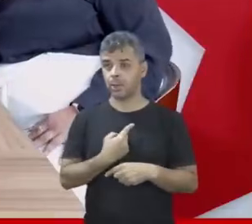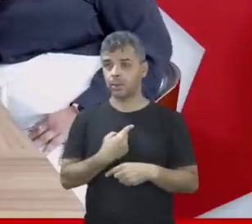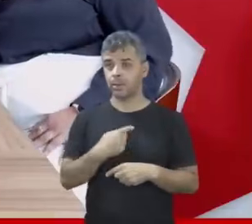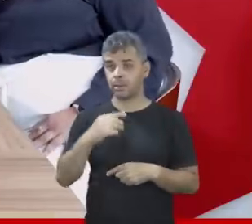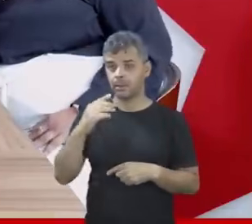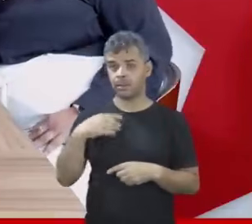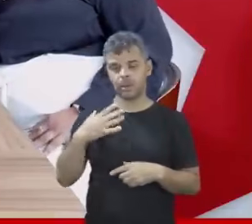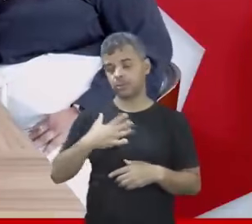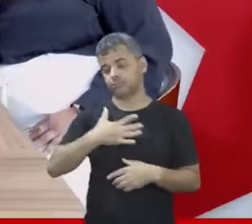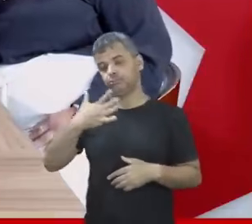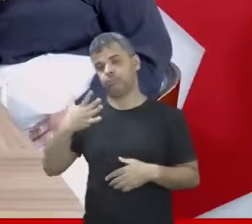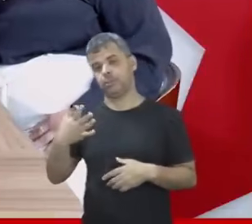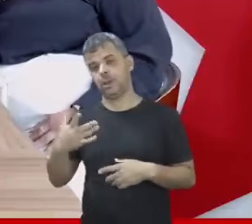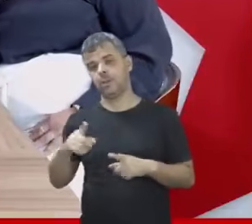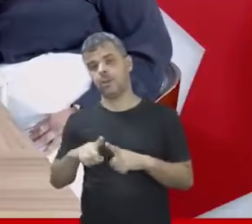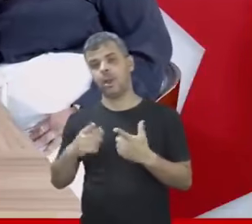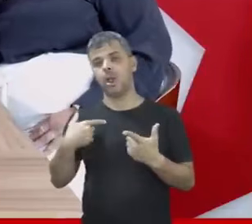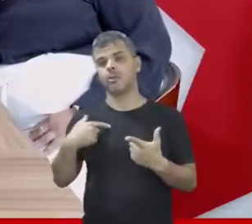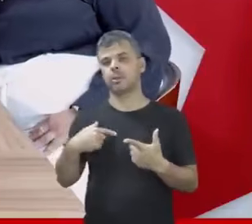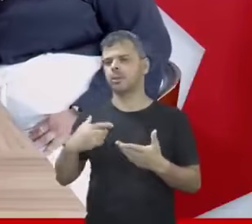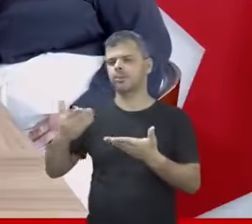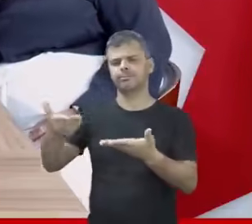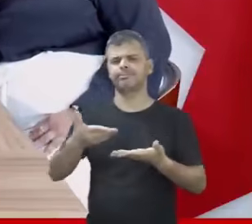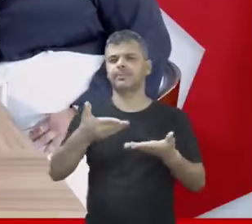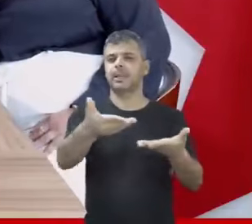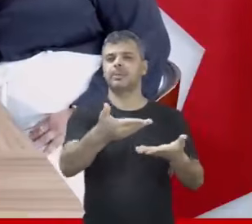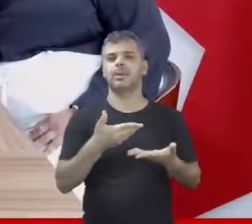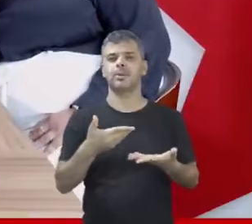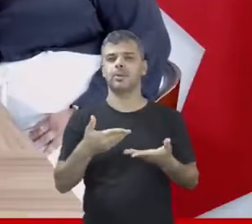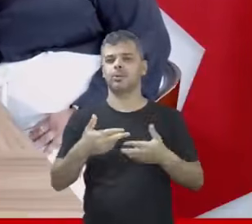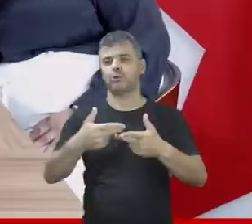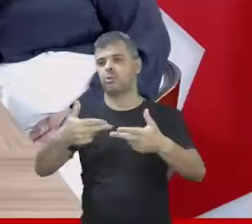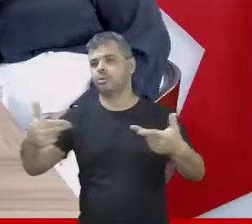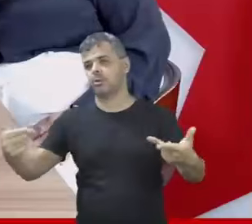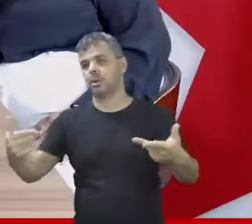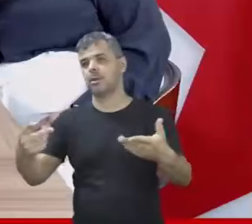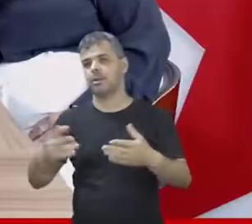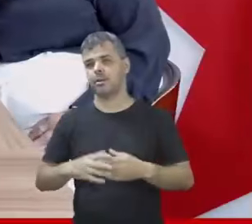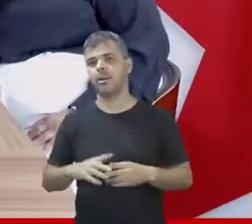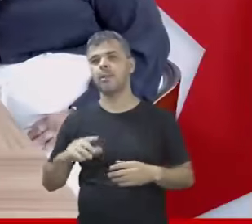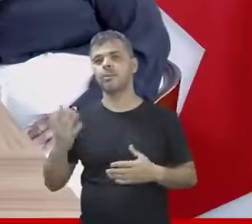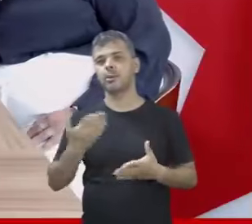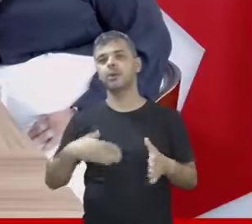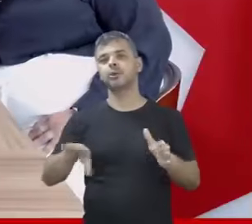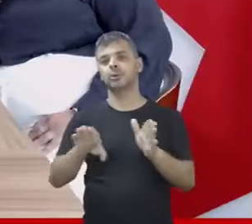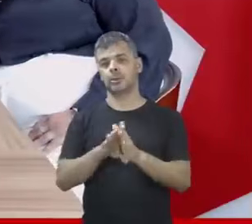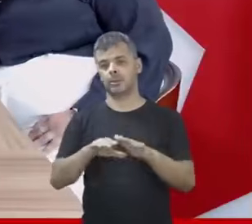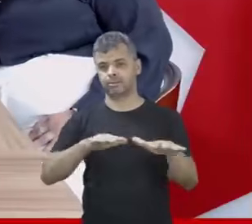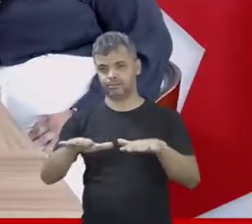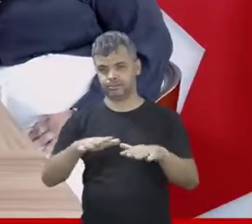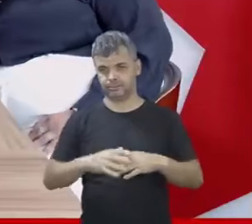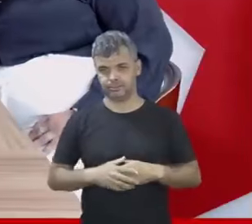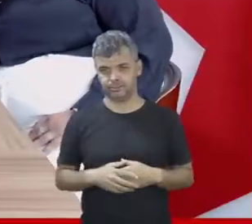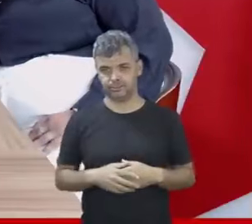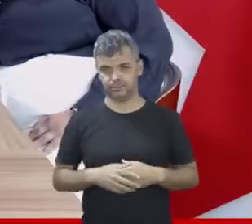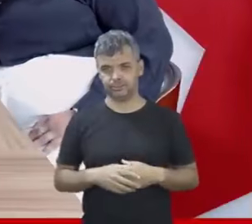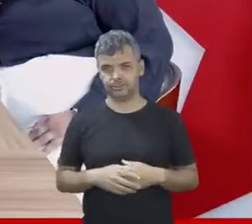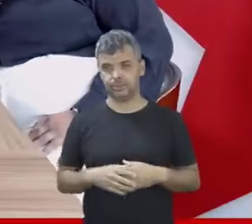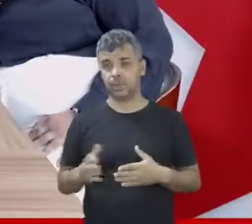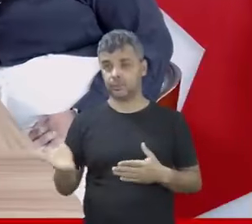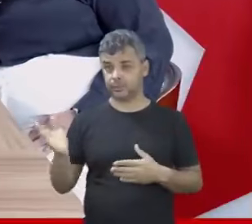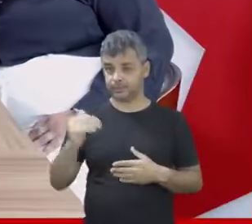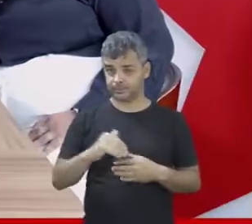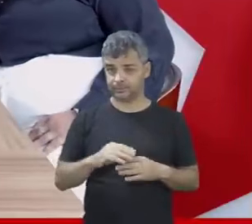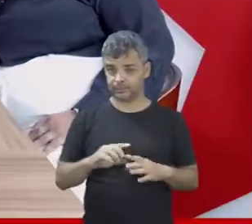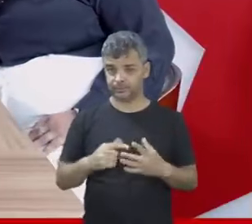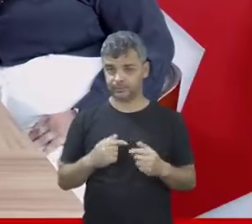surpreendida. Sempre. A gente já recebeu de tudo aqui, ó, de tudo quanto é causo. Tudo que você imaginar. Já chegou aqui no Pode Tremer. Exatamente. Vem